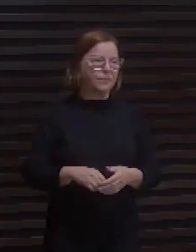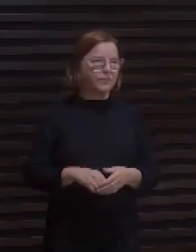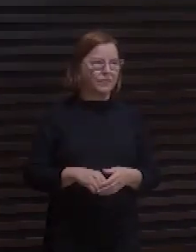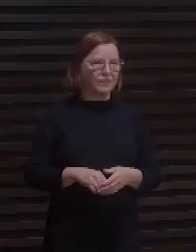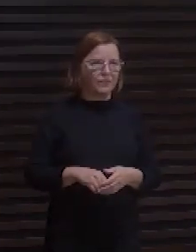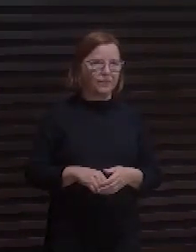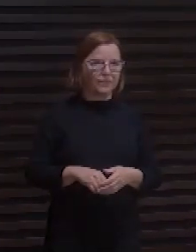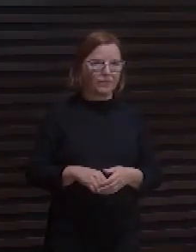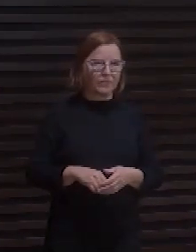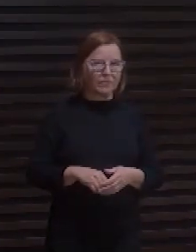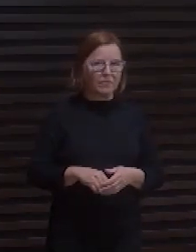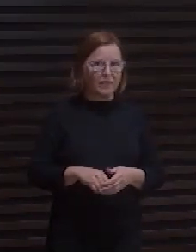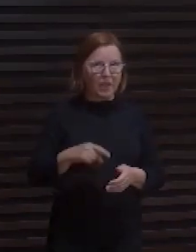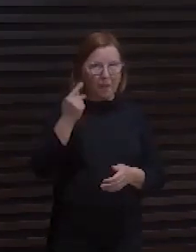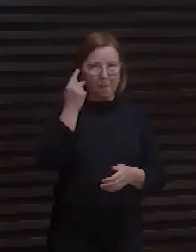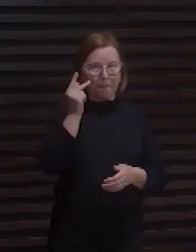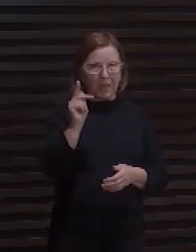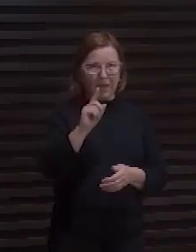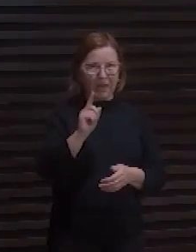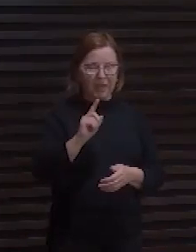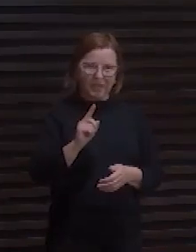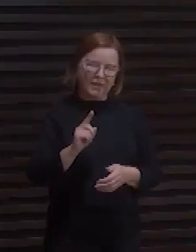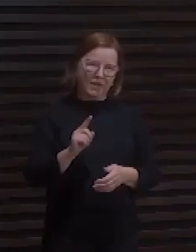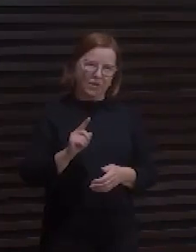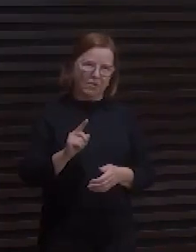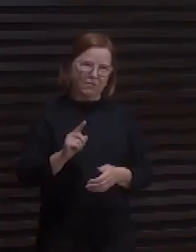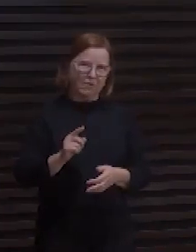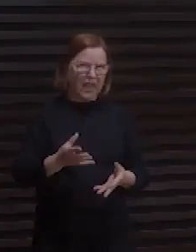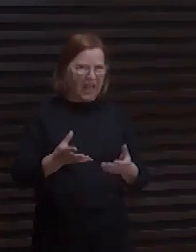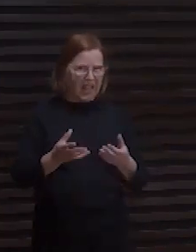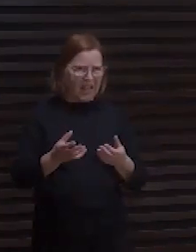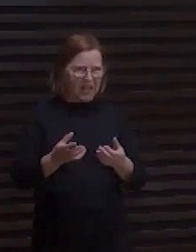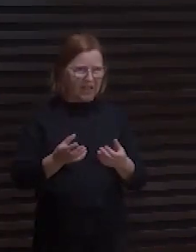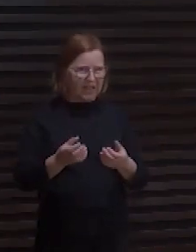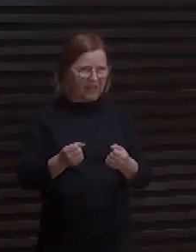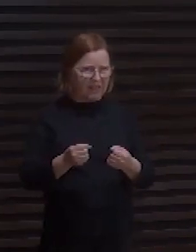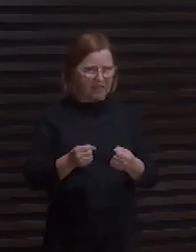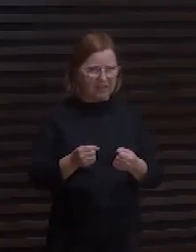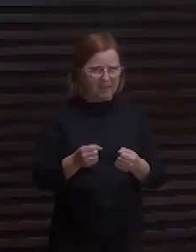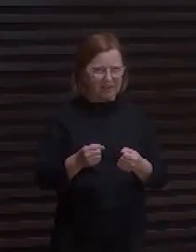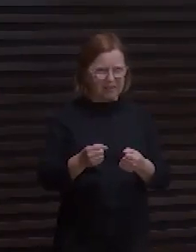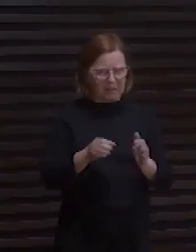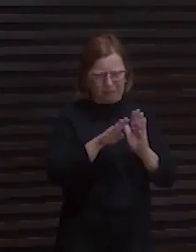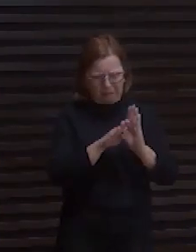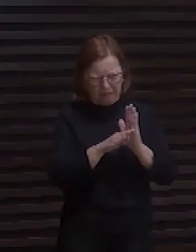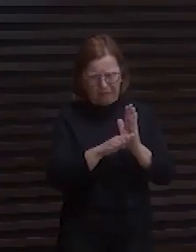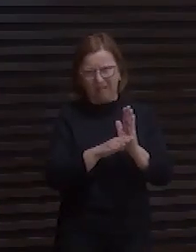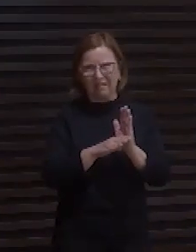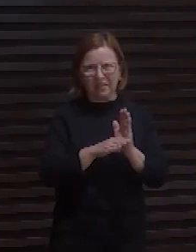para não cairmos na armadilha de nos submetermos a este